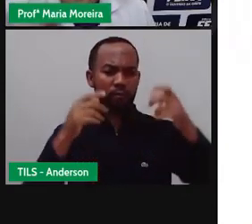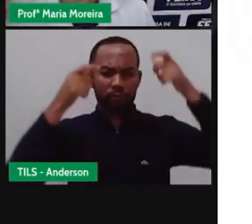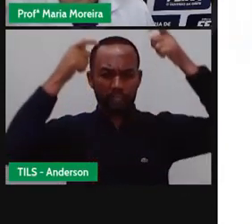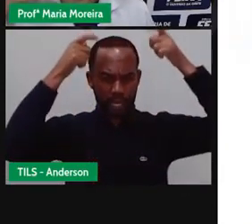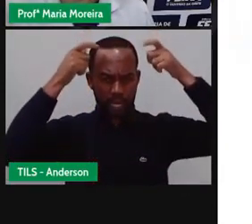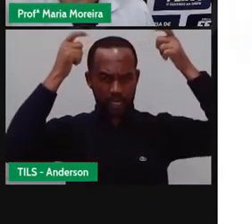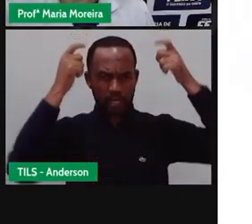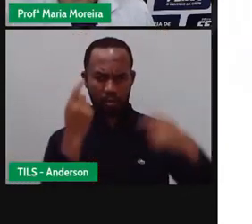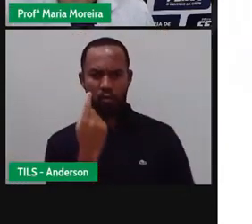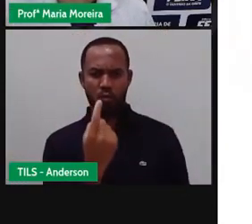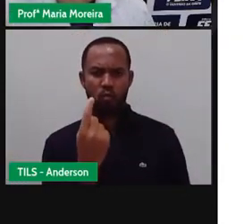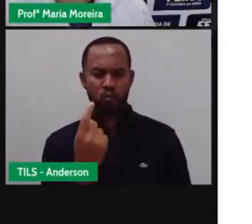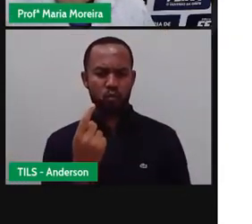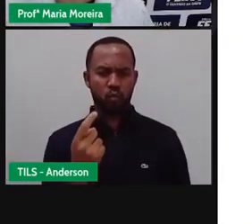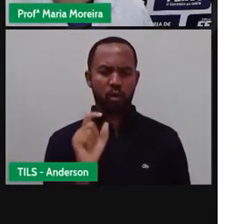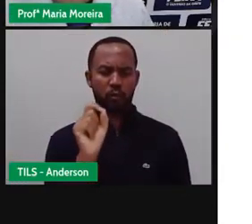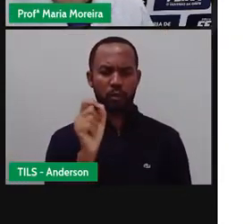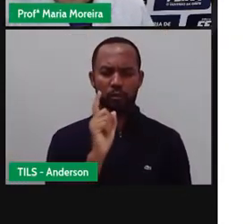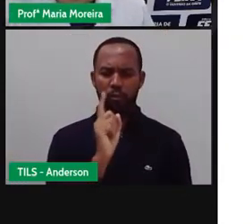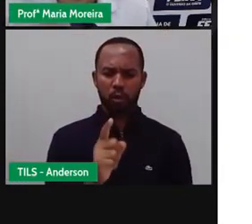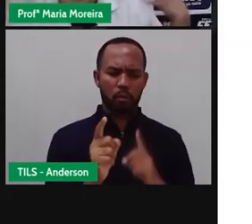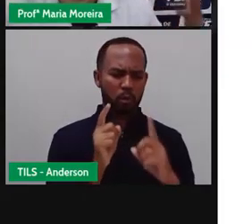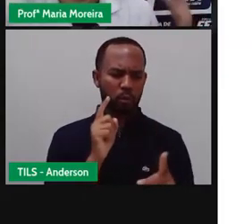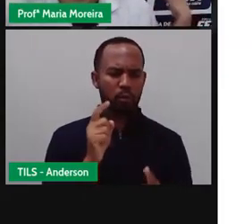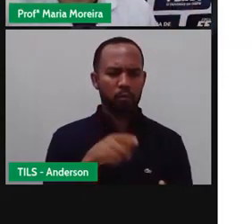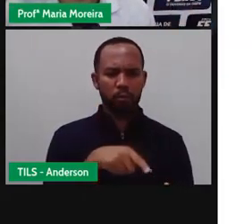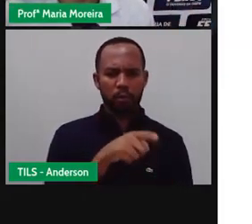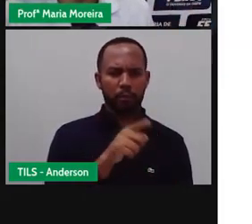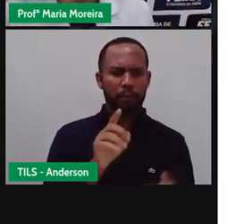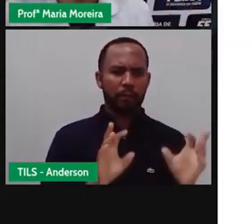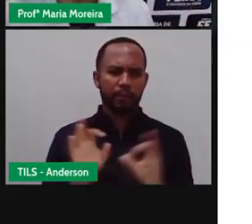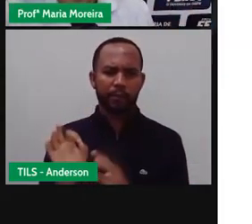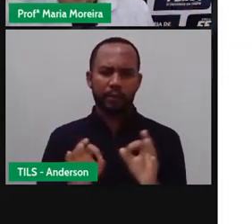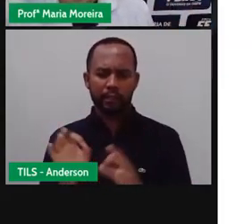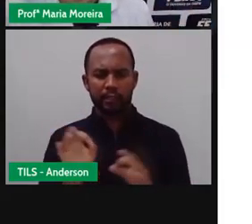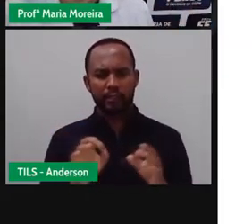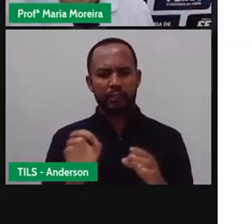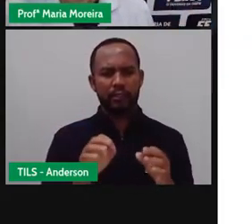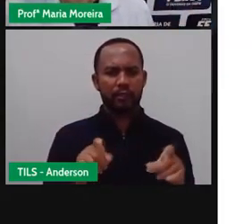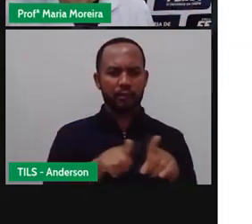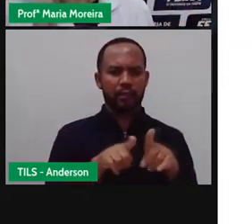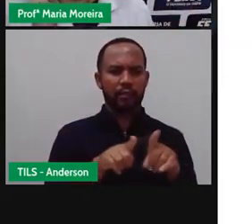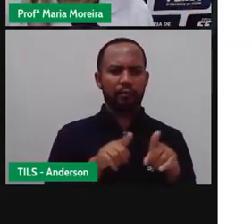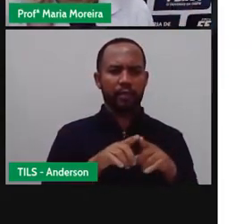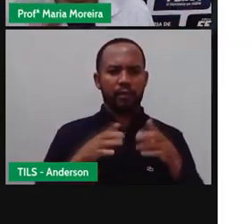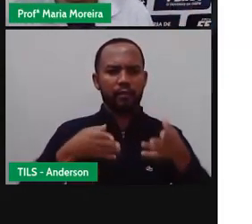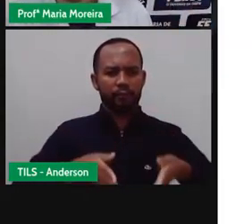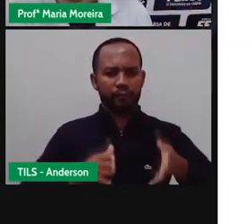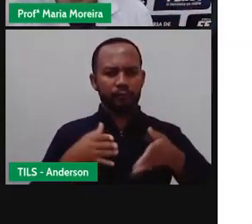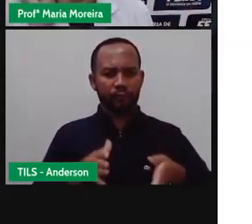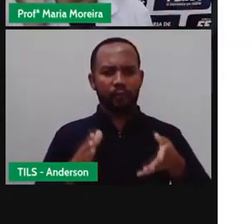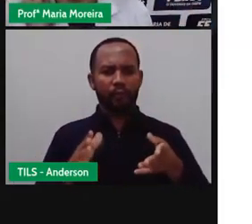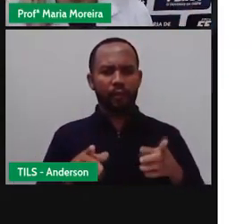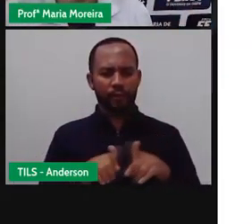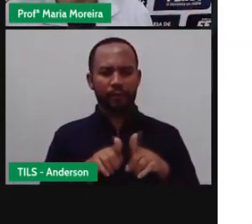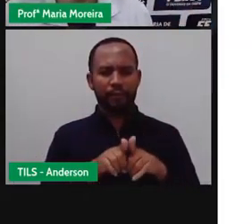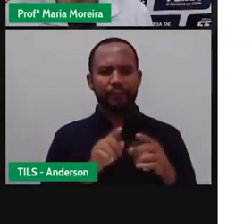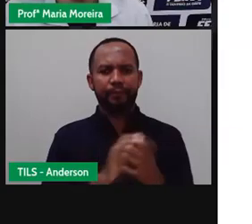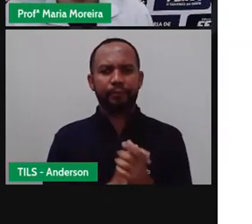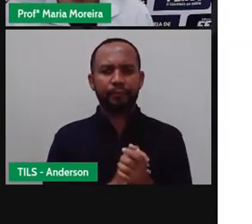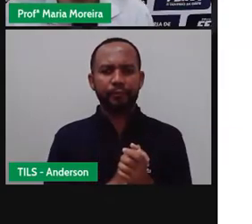Dar origem aí a outras formigas, aos ovinhos que vão dar origem aí a outras formigas. E pasmem, vocês não